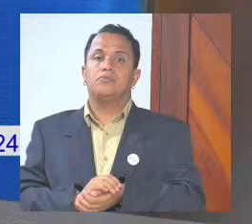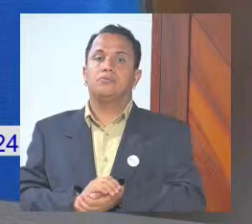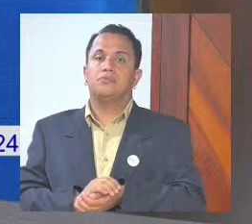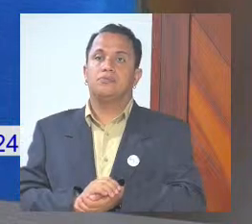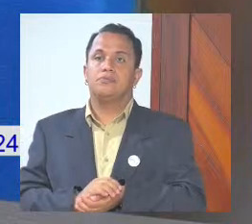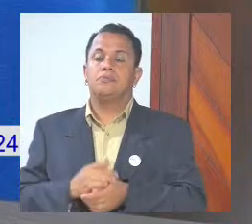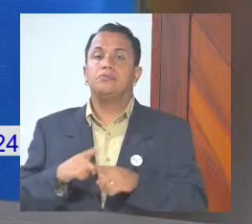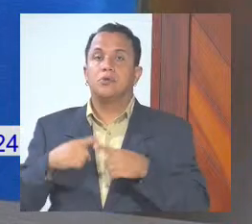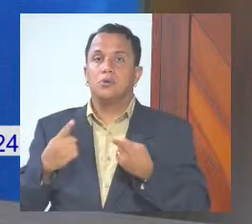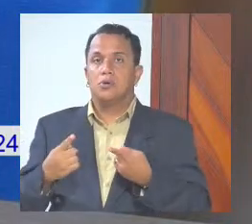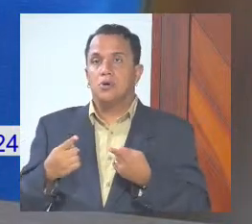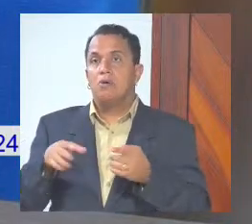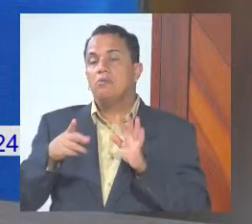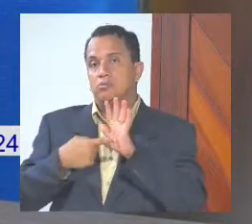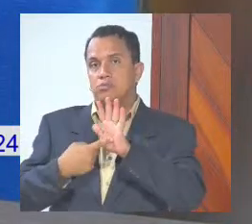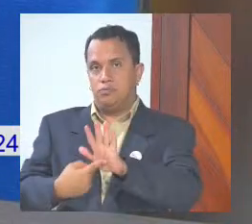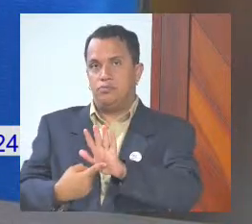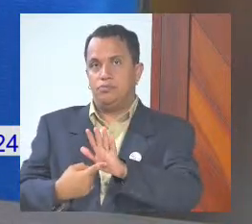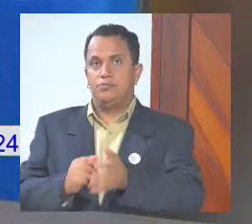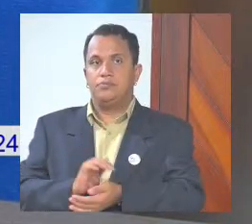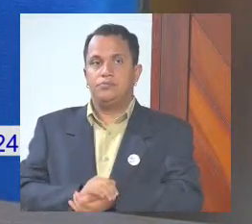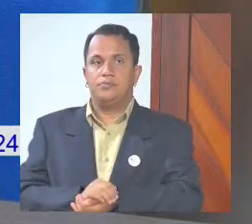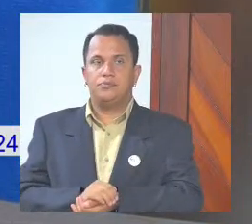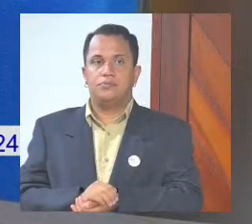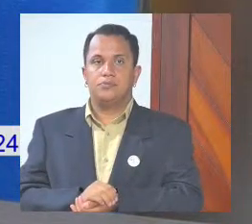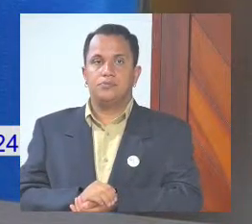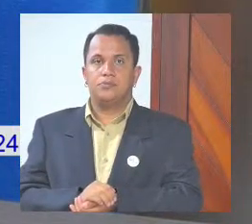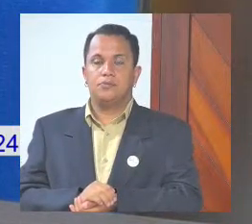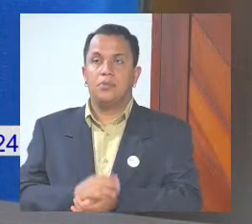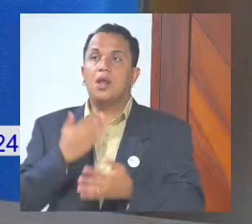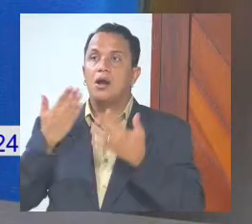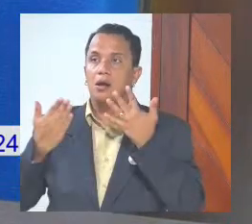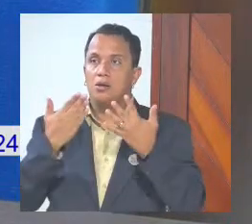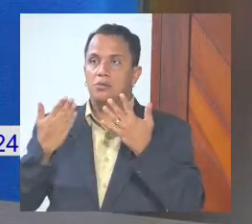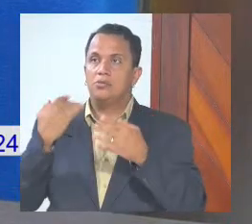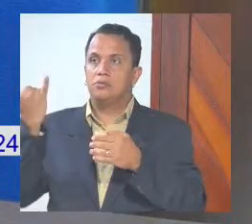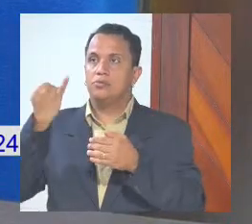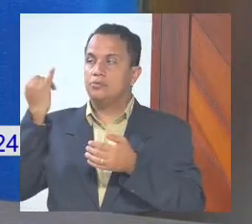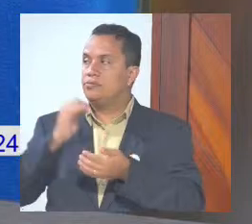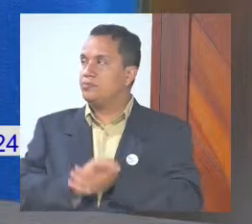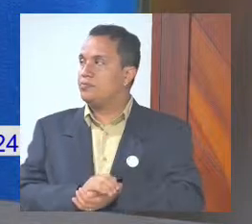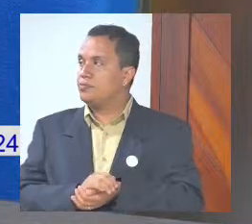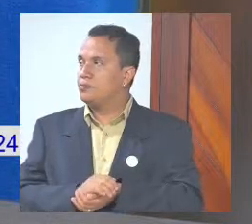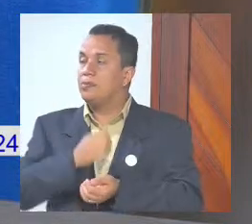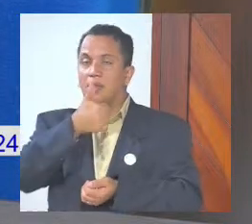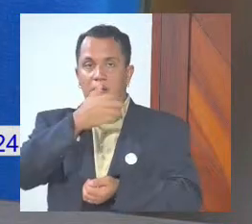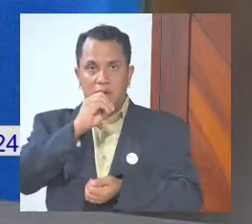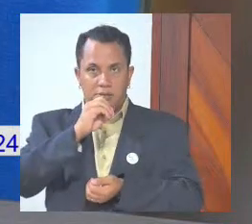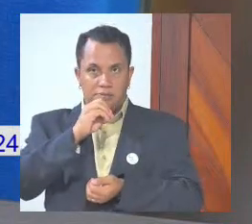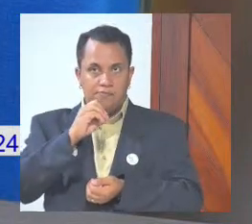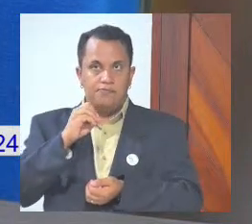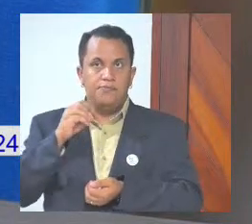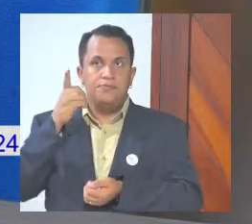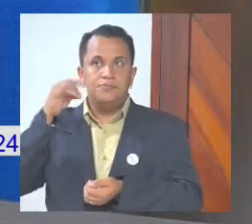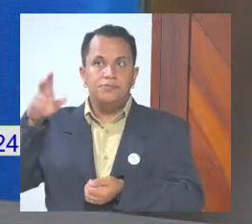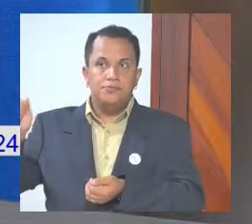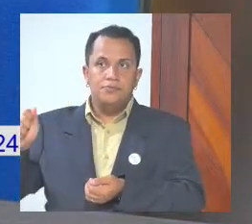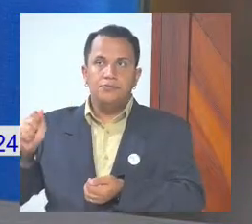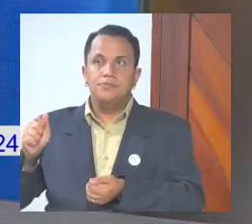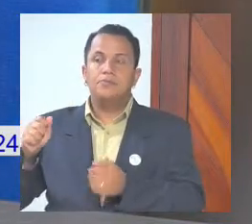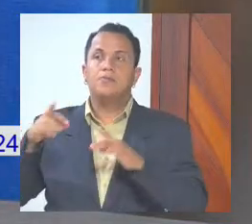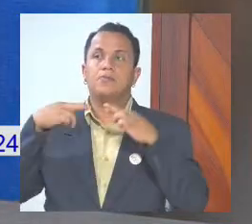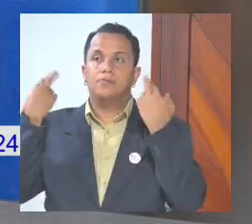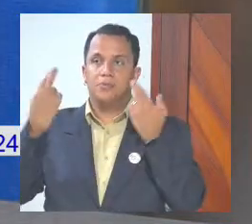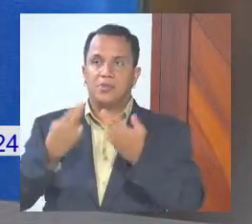Vossa Excelência ou um representante para esse diálogo importantíssimo às 10 da manhã, na sala de